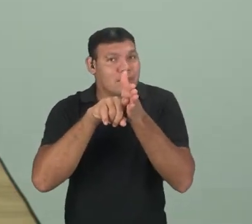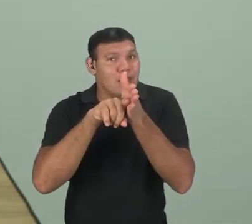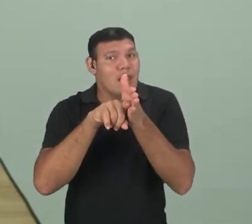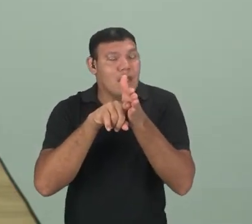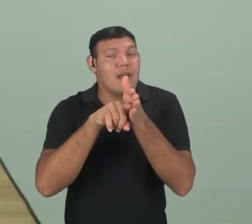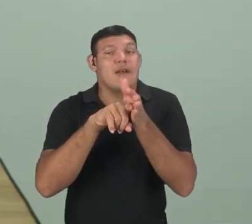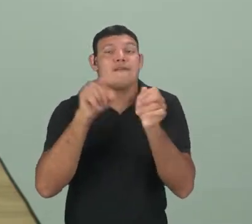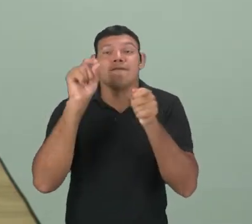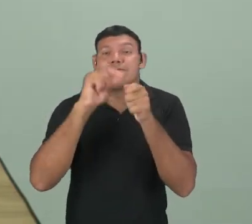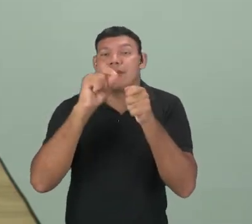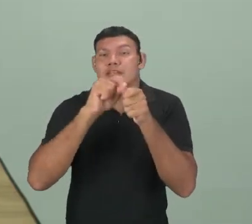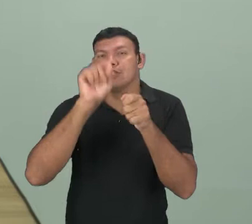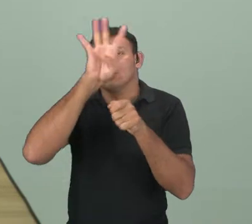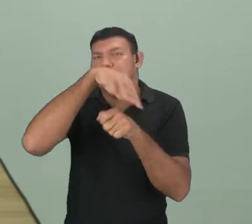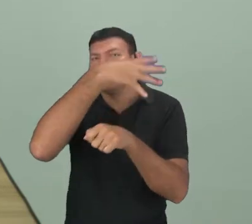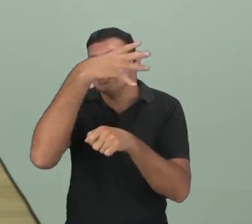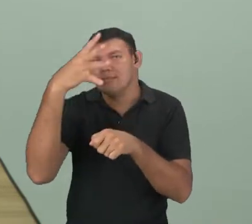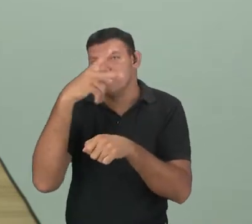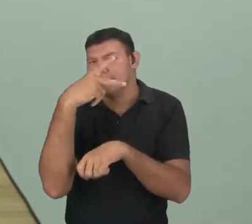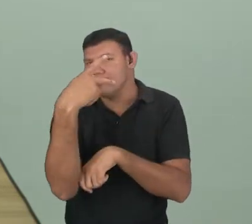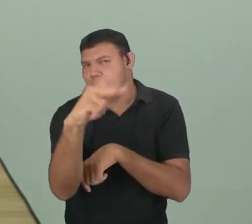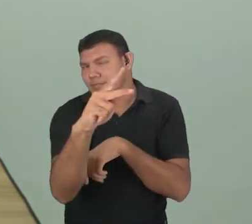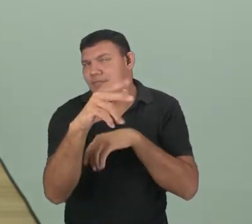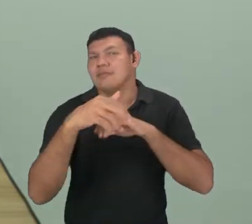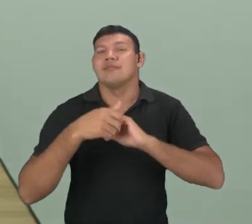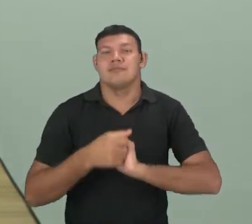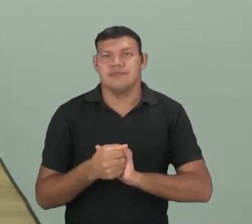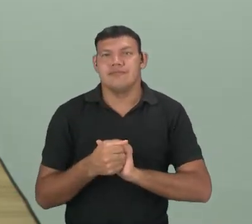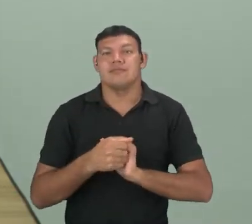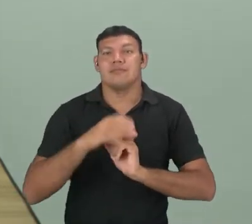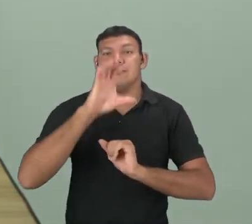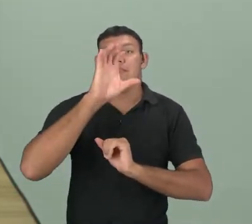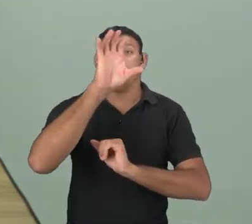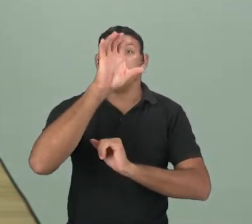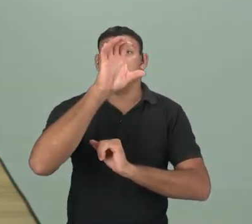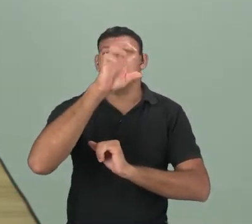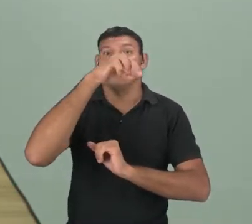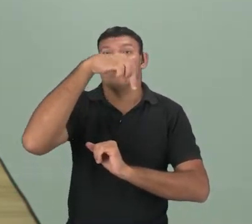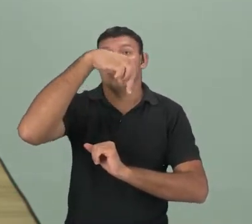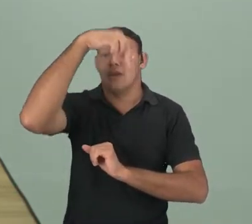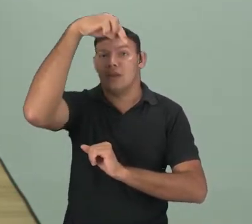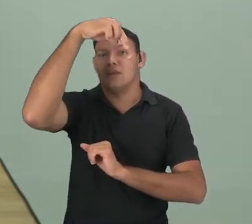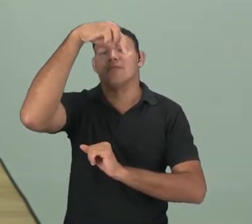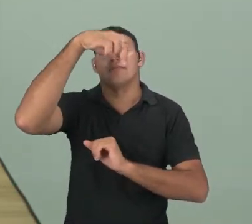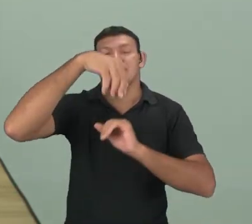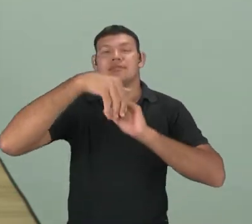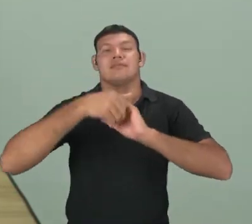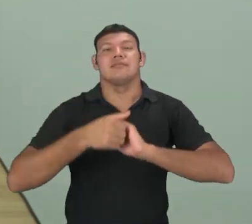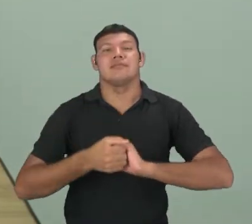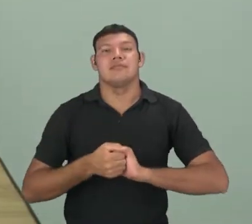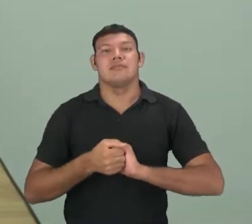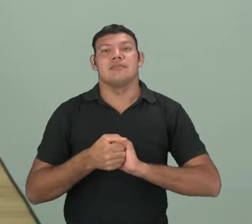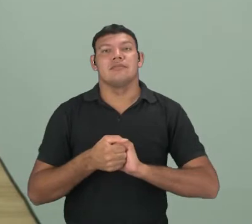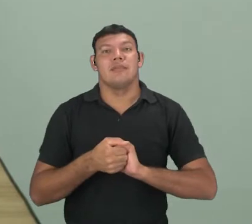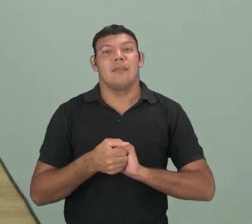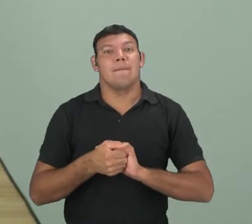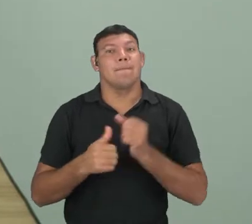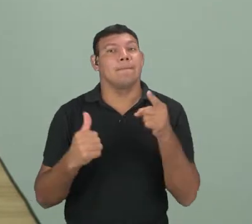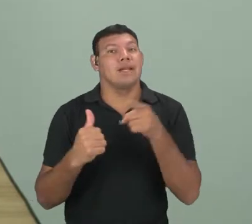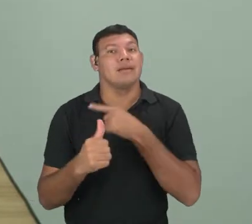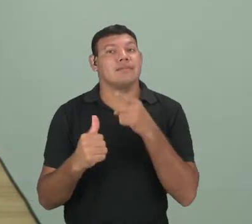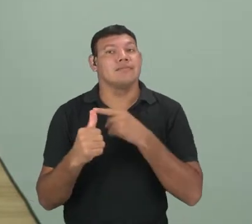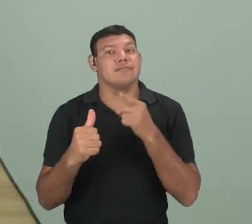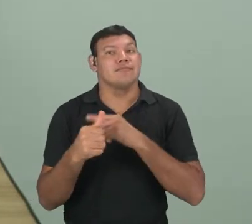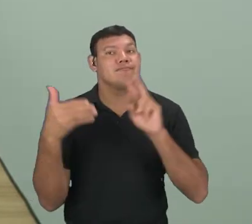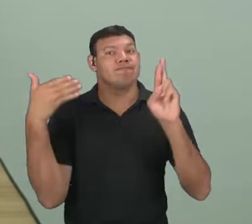poder formar uma tabela de vocês da região que a gente mora, que é a região norte. Primeira coisa, a